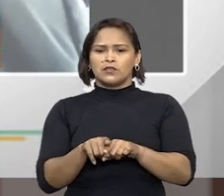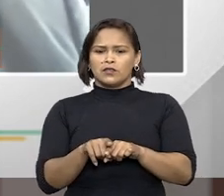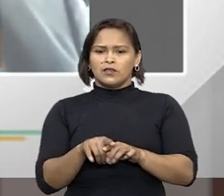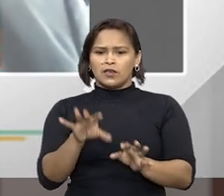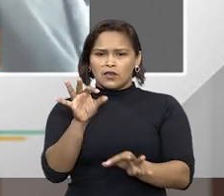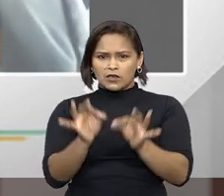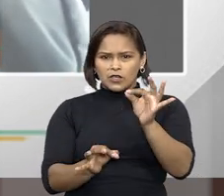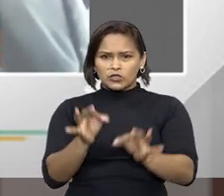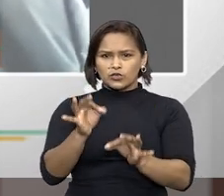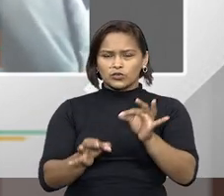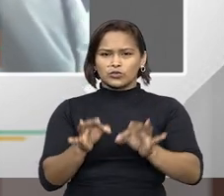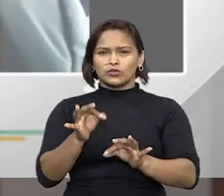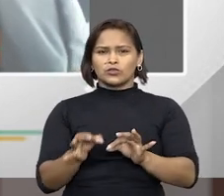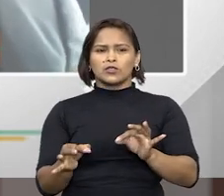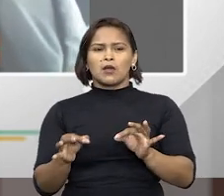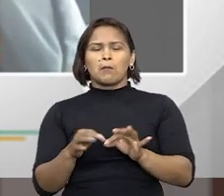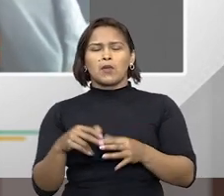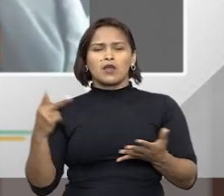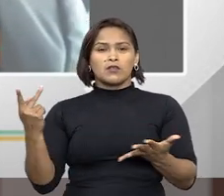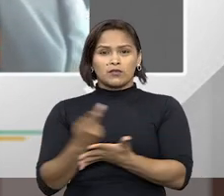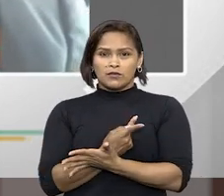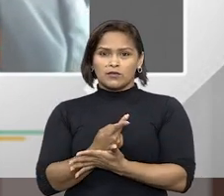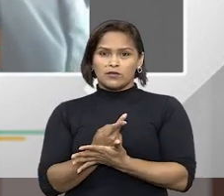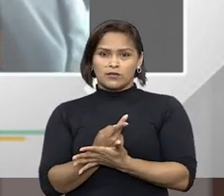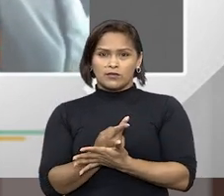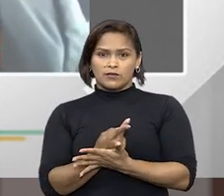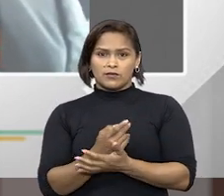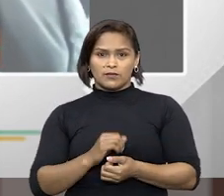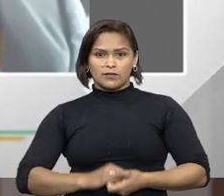da sua área de funcionamento,